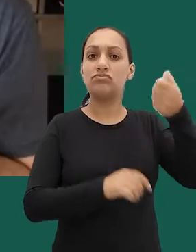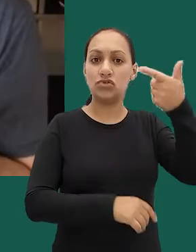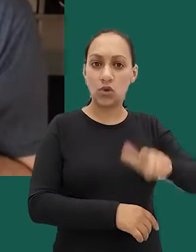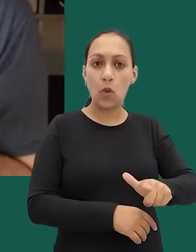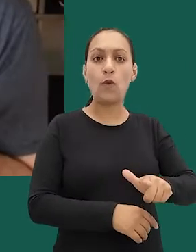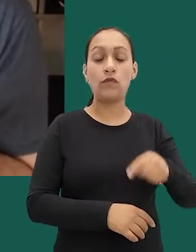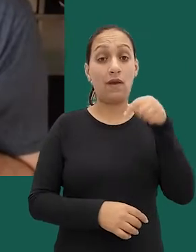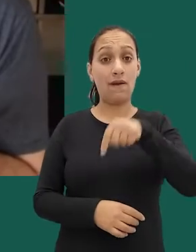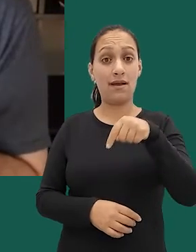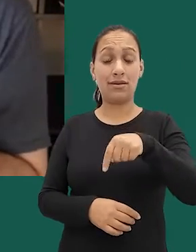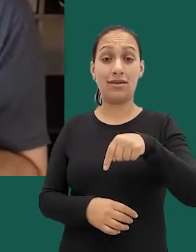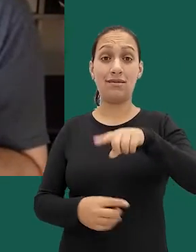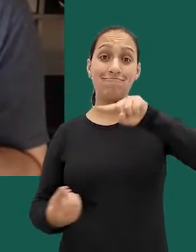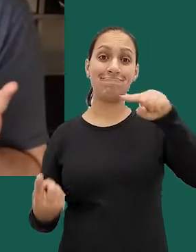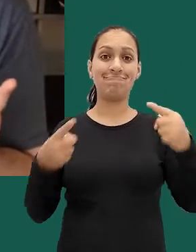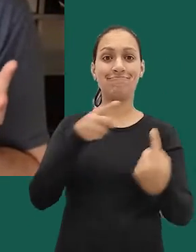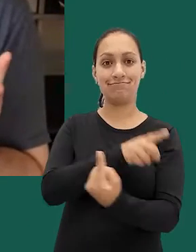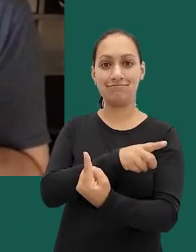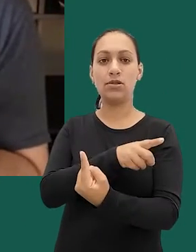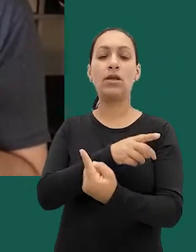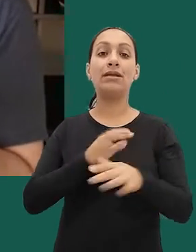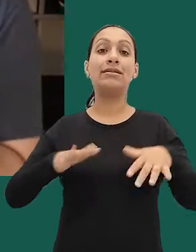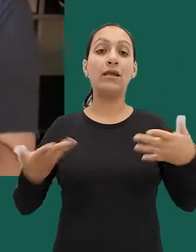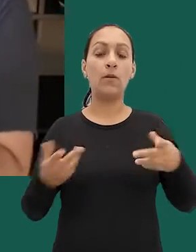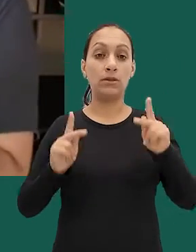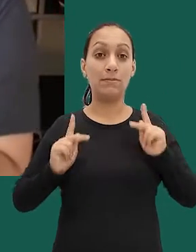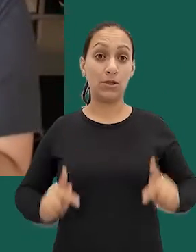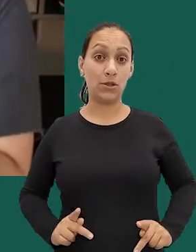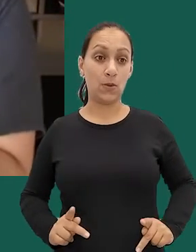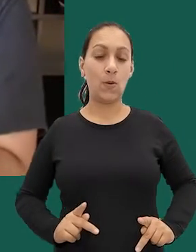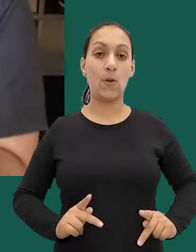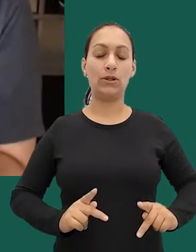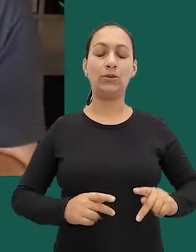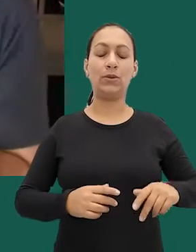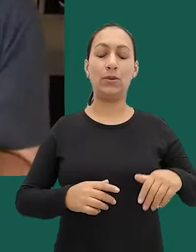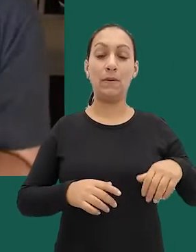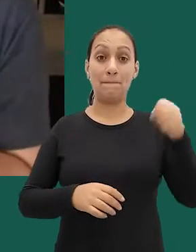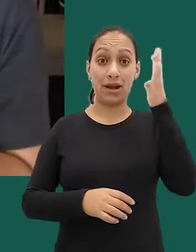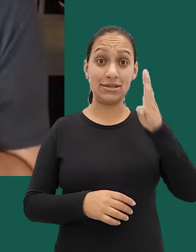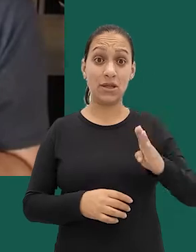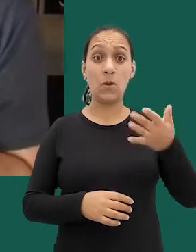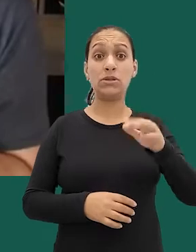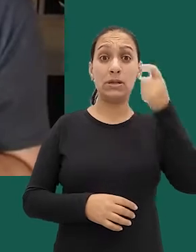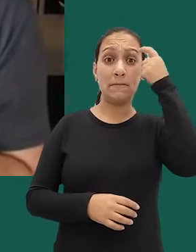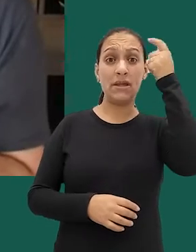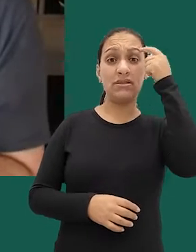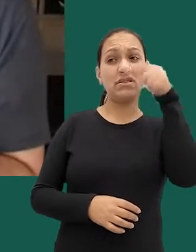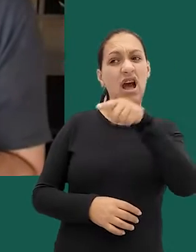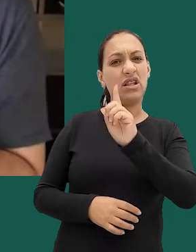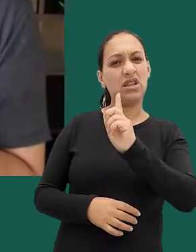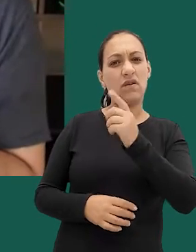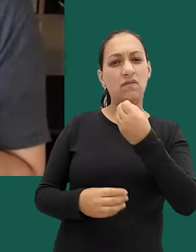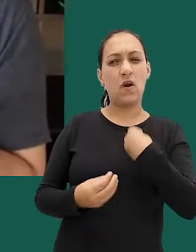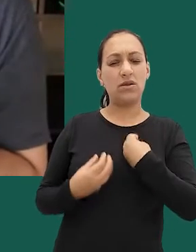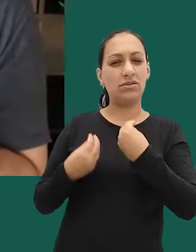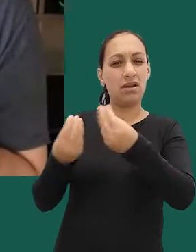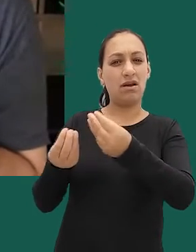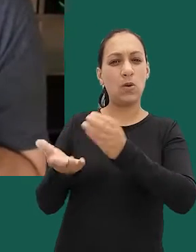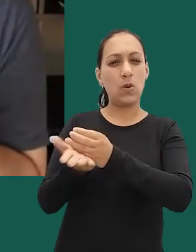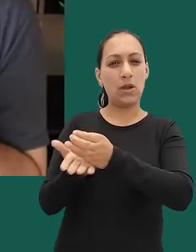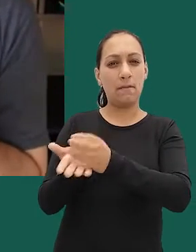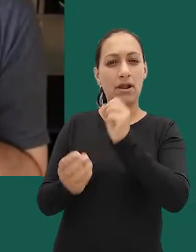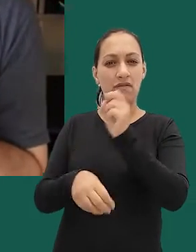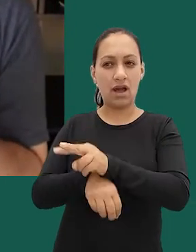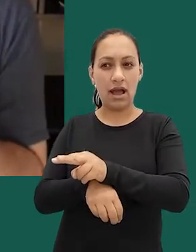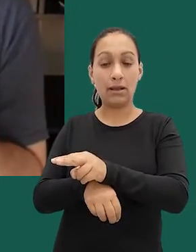é muito oposto. Então, os brasileiros acabam não aplicando para a vaga, achando que precisa preencher tudo. Inclusive, acho que